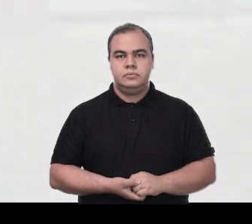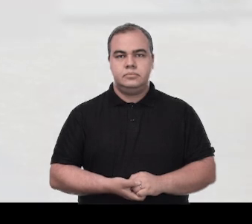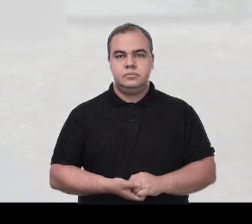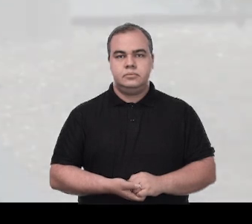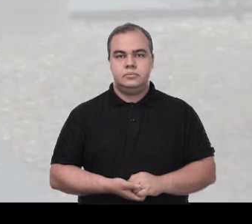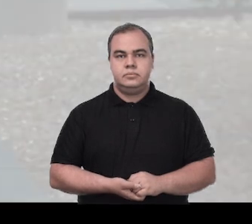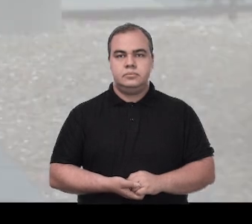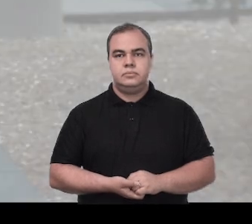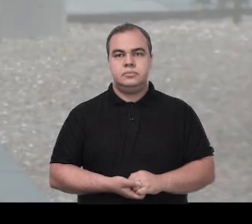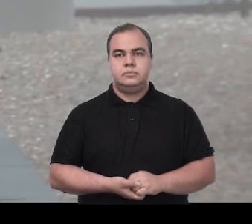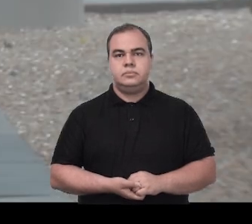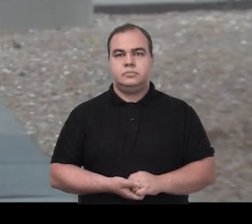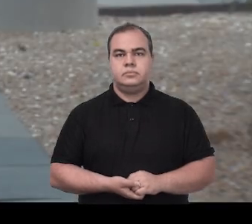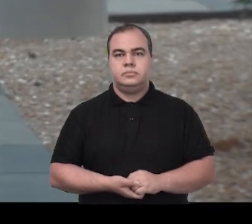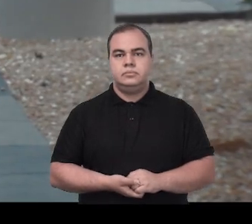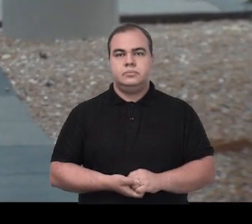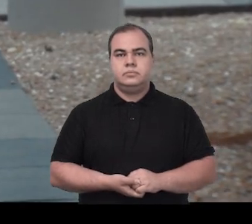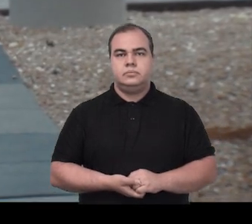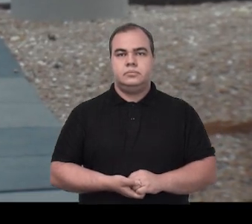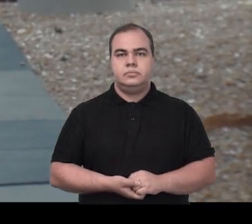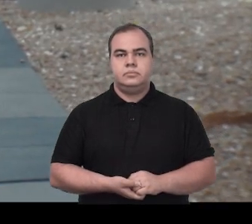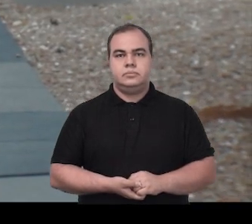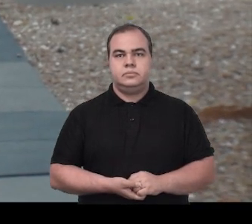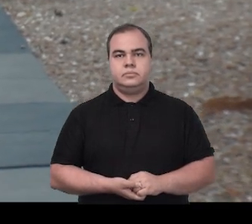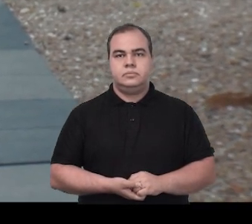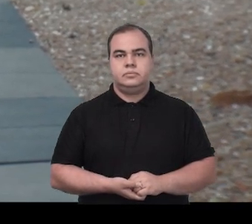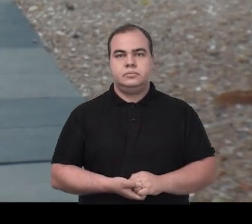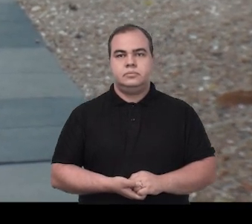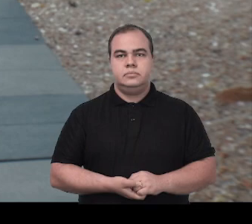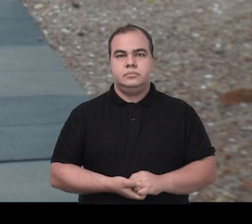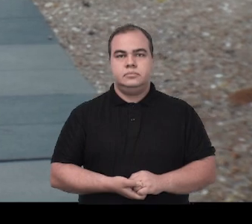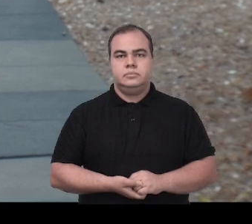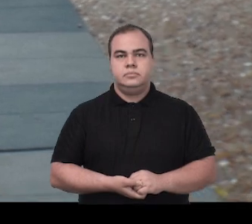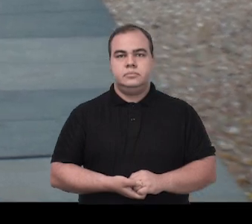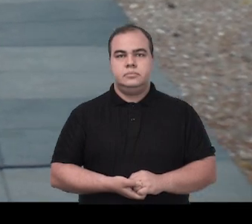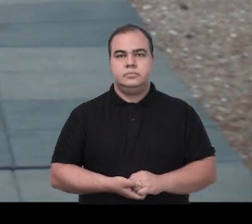Entram no pátio diversas mulheres com vestidos longos e coloridos.